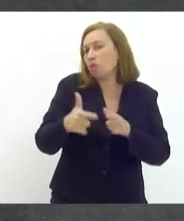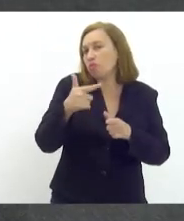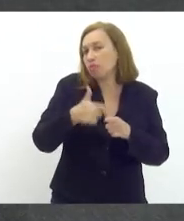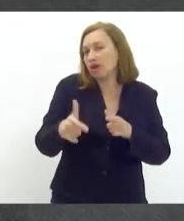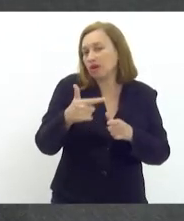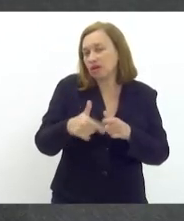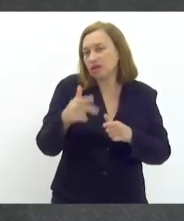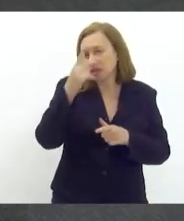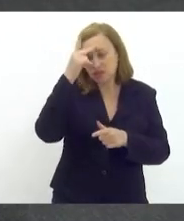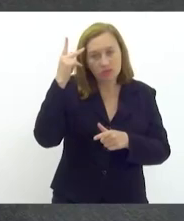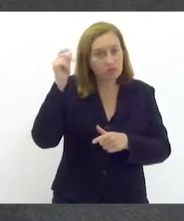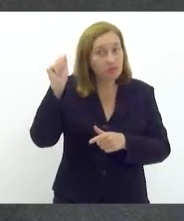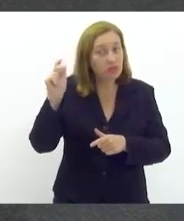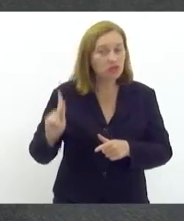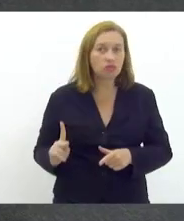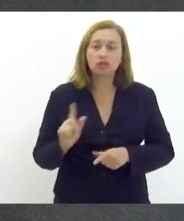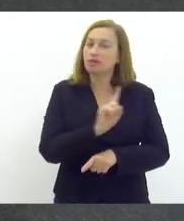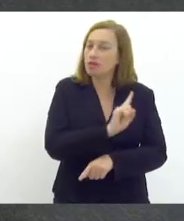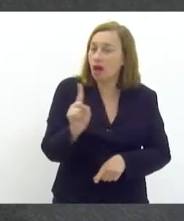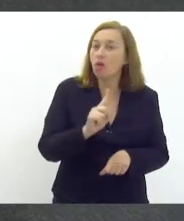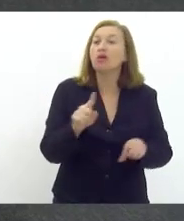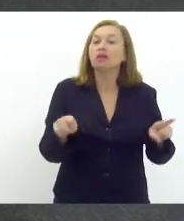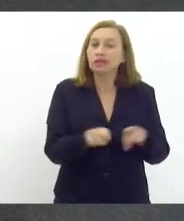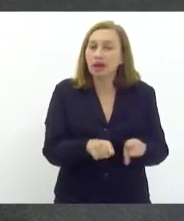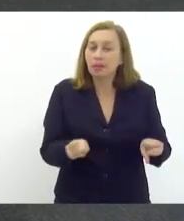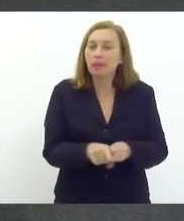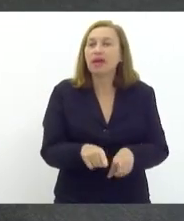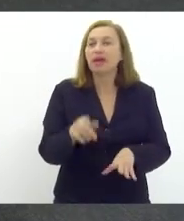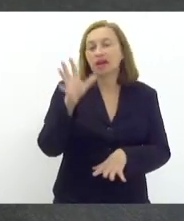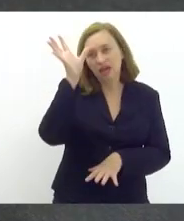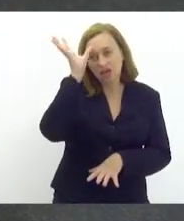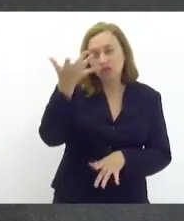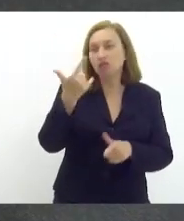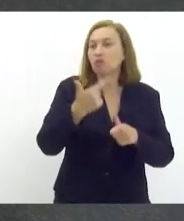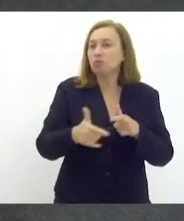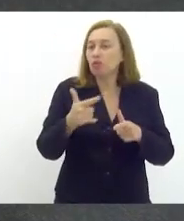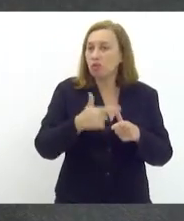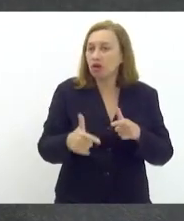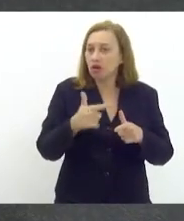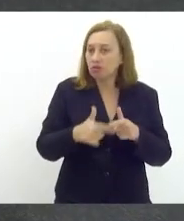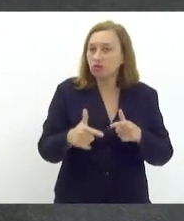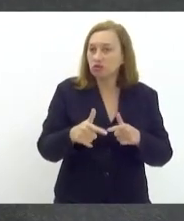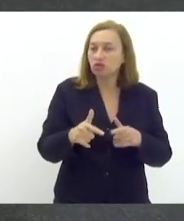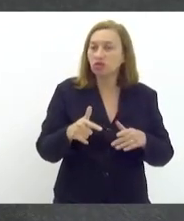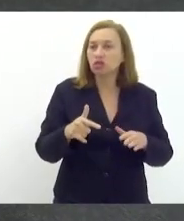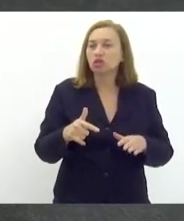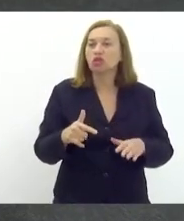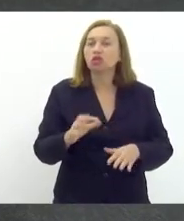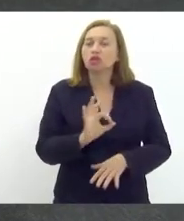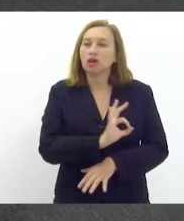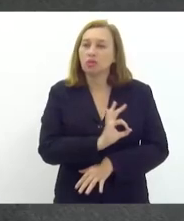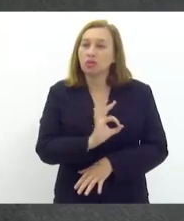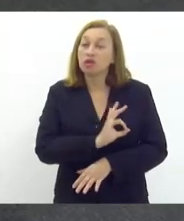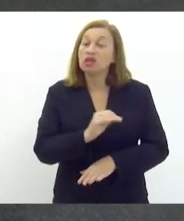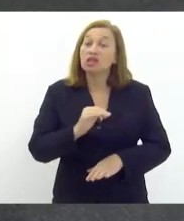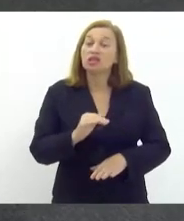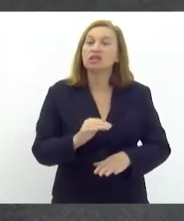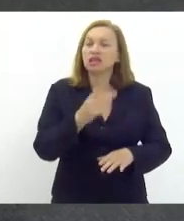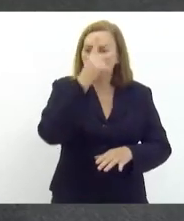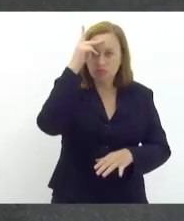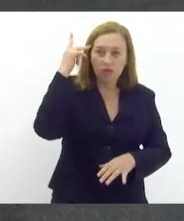das pensionistas é resolver o problema dos veteranos das órfãos